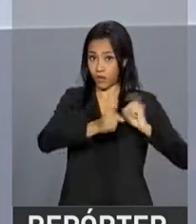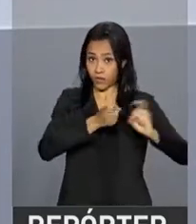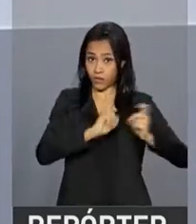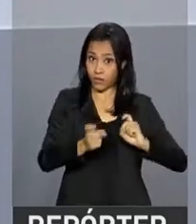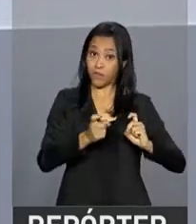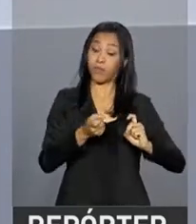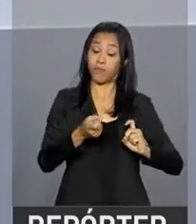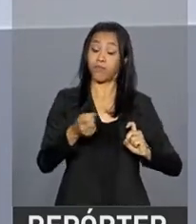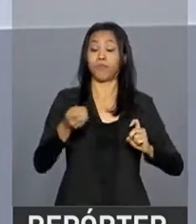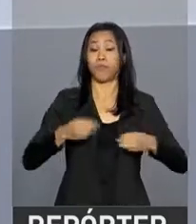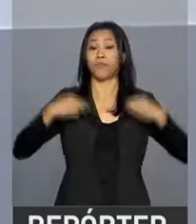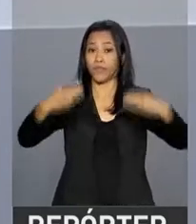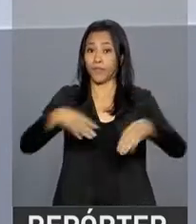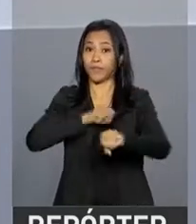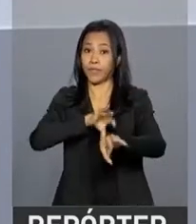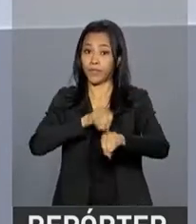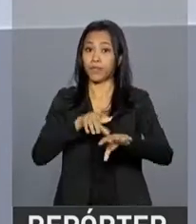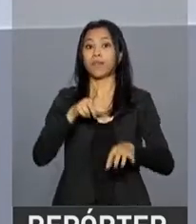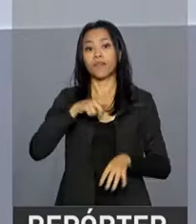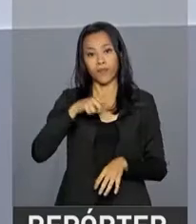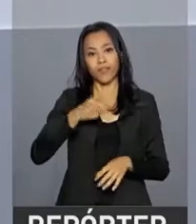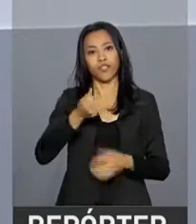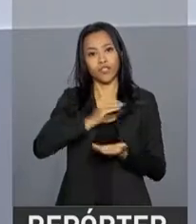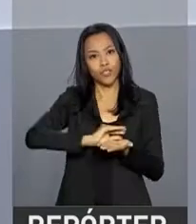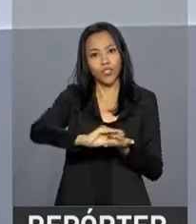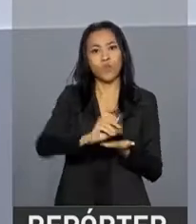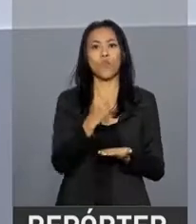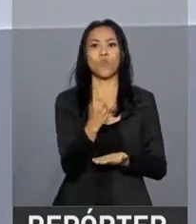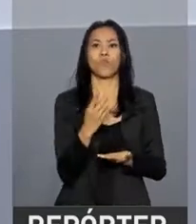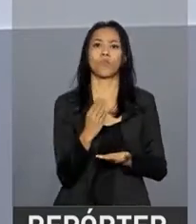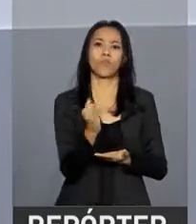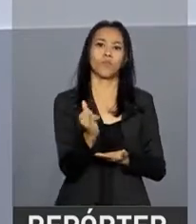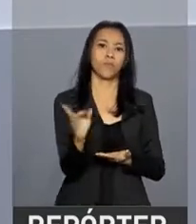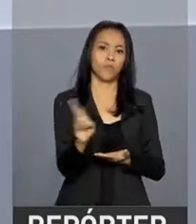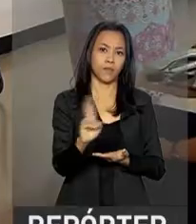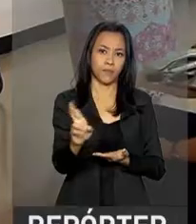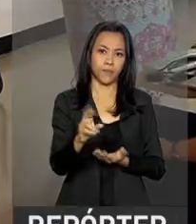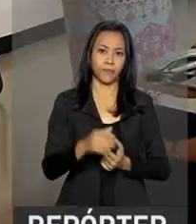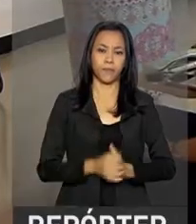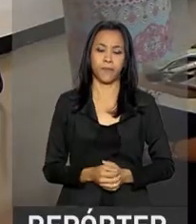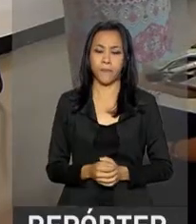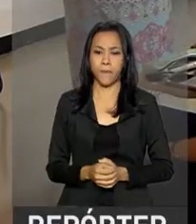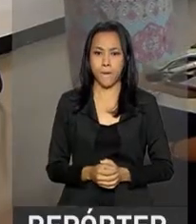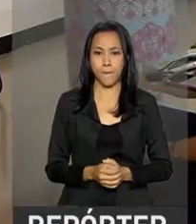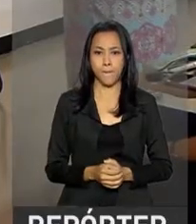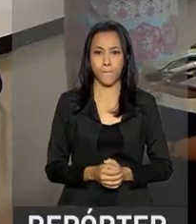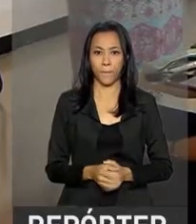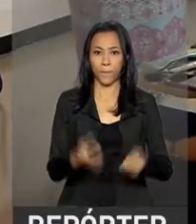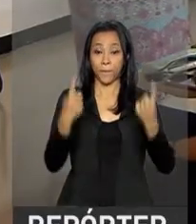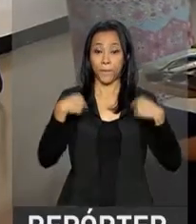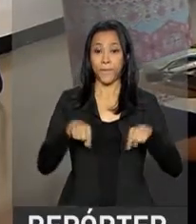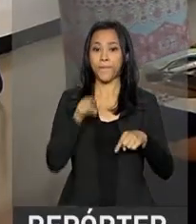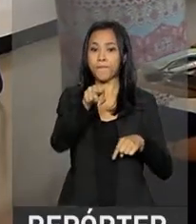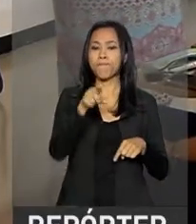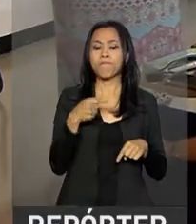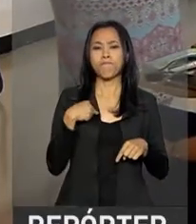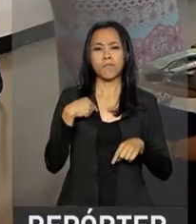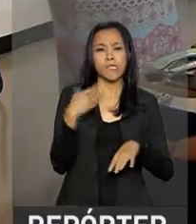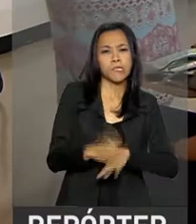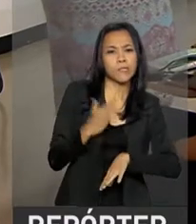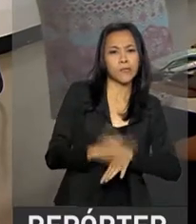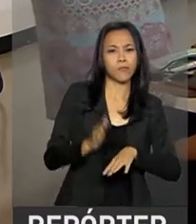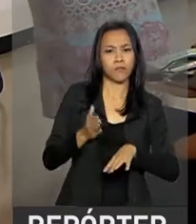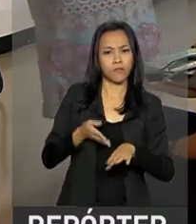da educação e que vão contar com recursos de um bilhão reais investir nos professores